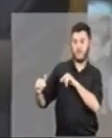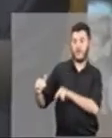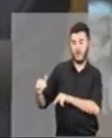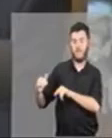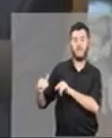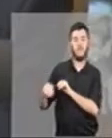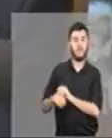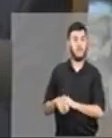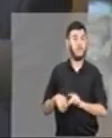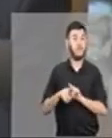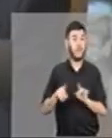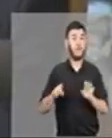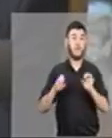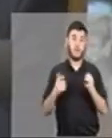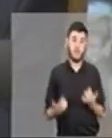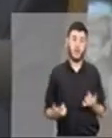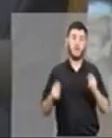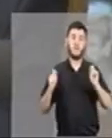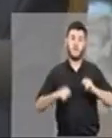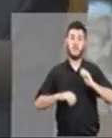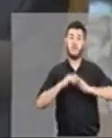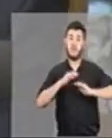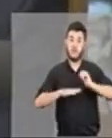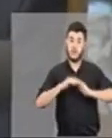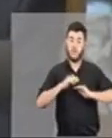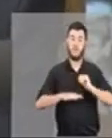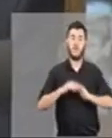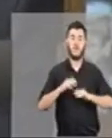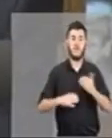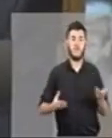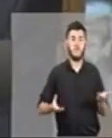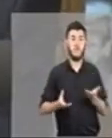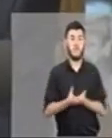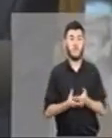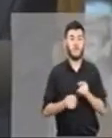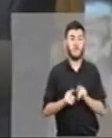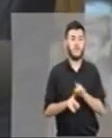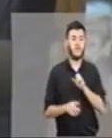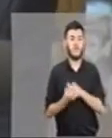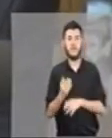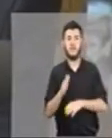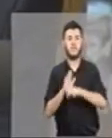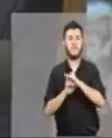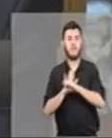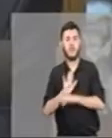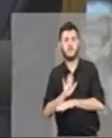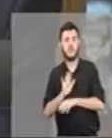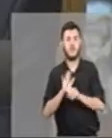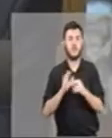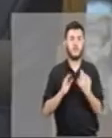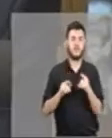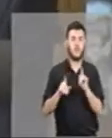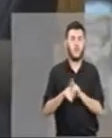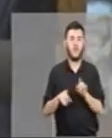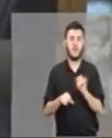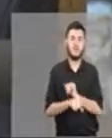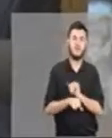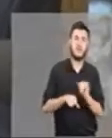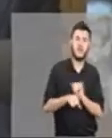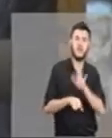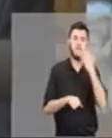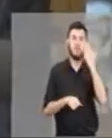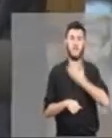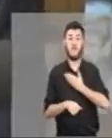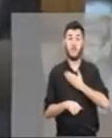em relação a ela ou até contra ela medidas ou diligências probatórias em seu